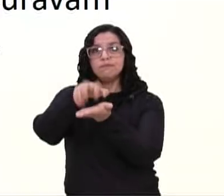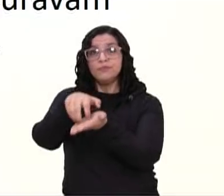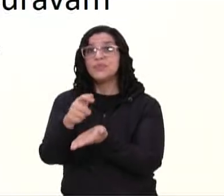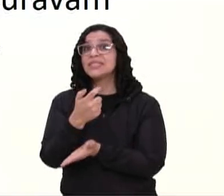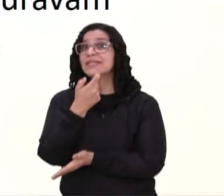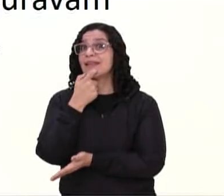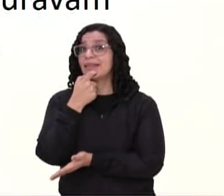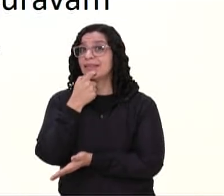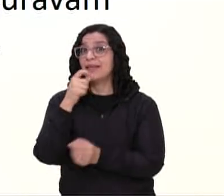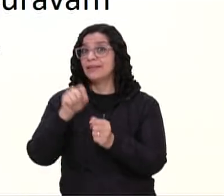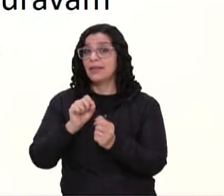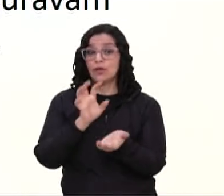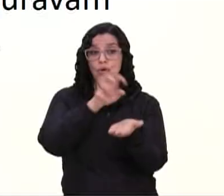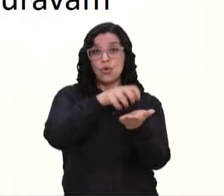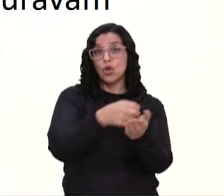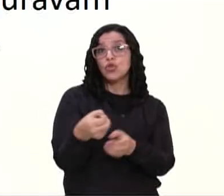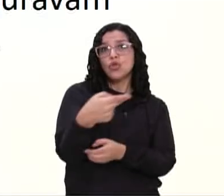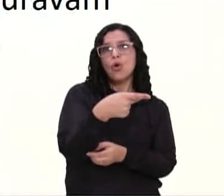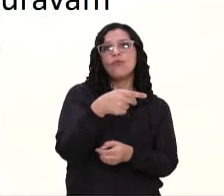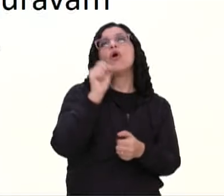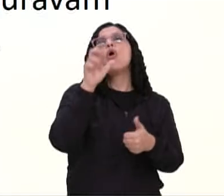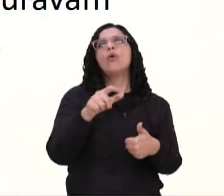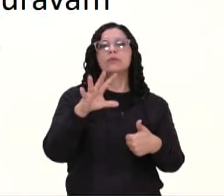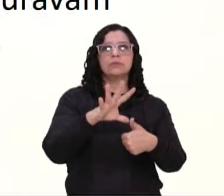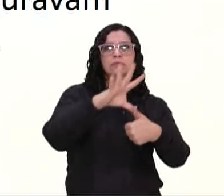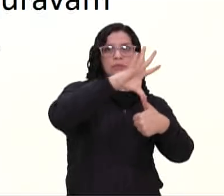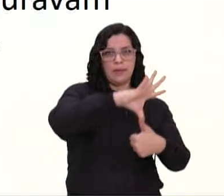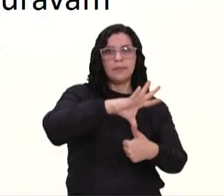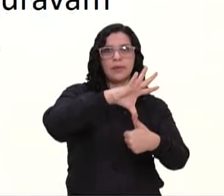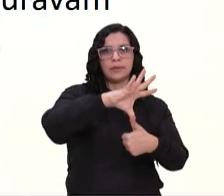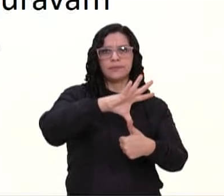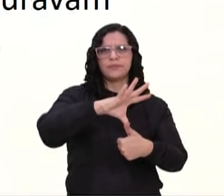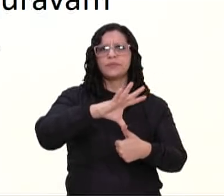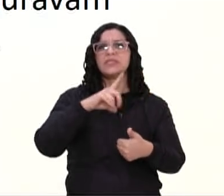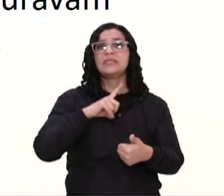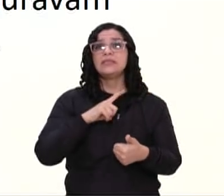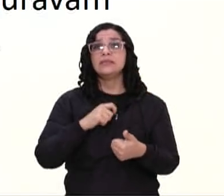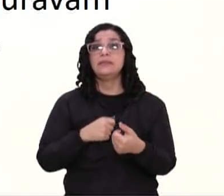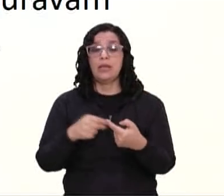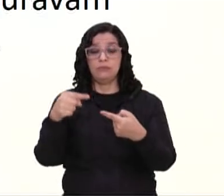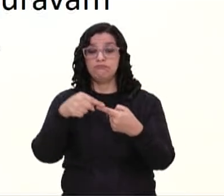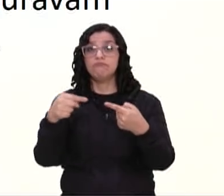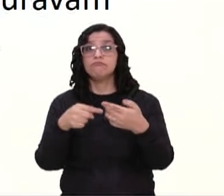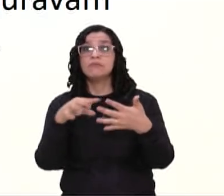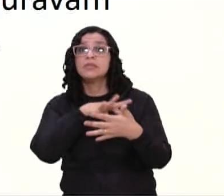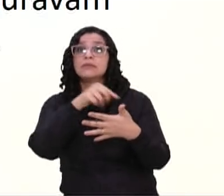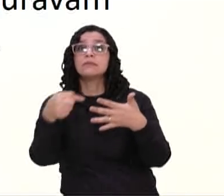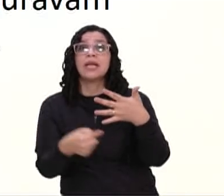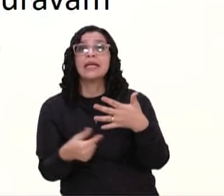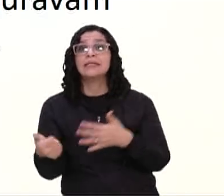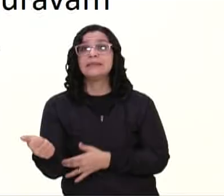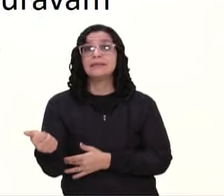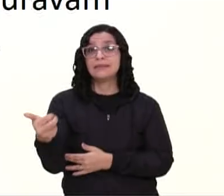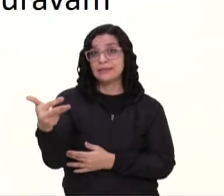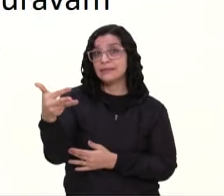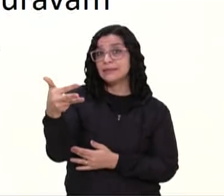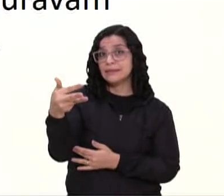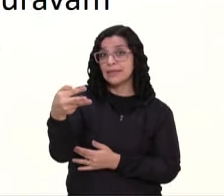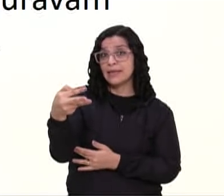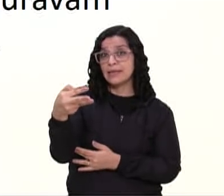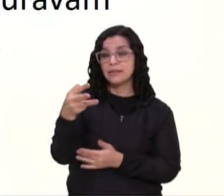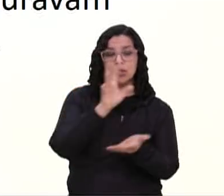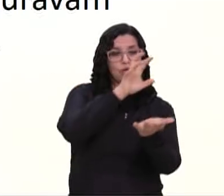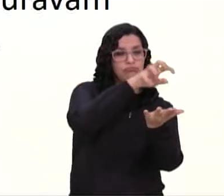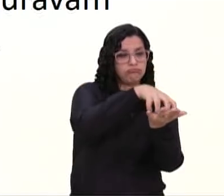da Nova Inglaterra, que ficava na América. Elas foram formadas como 13 colônias e cada uma delas eram